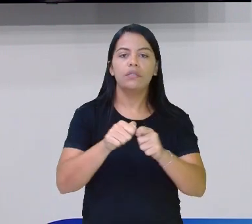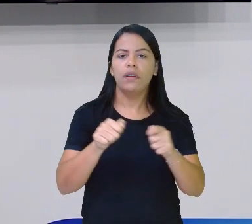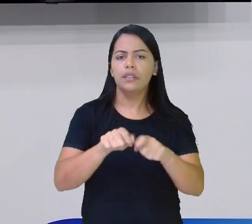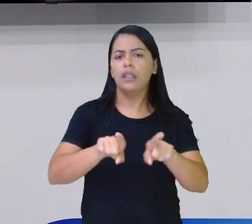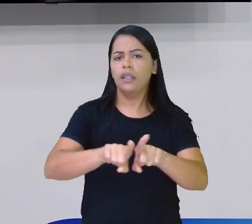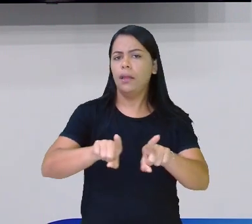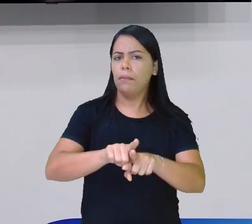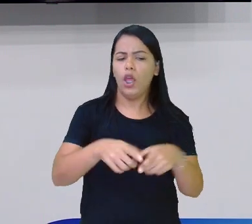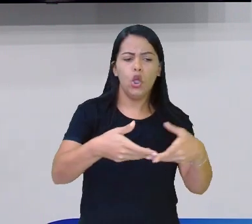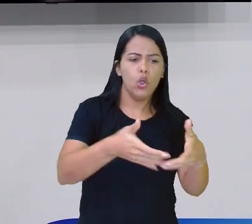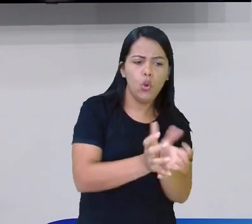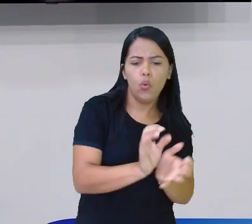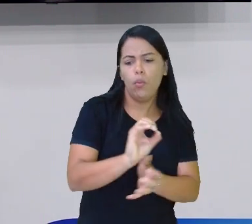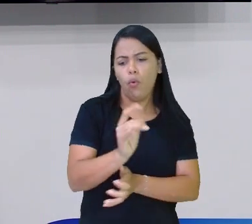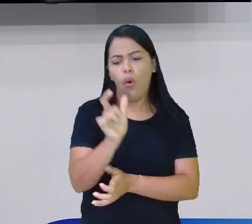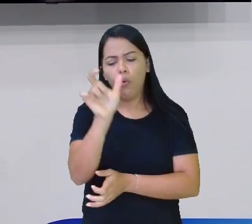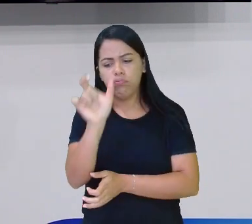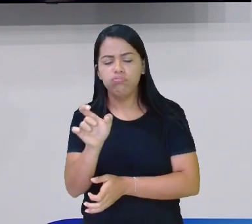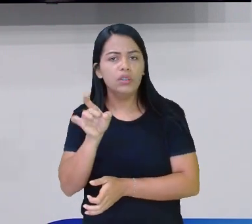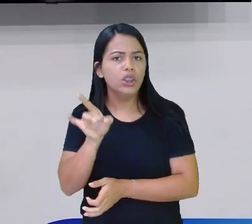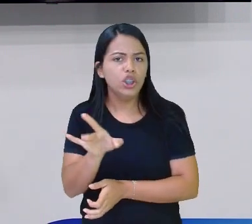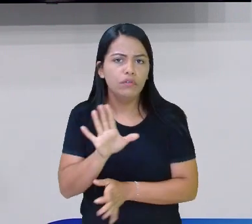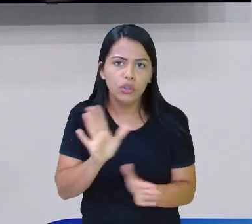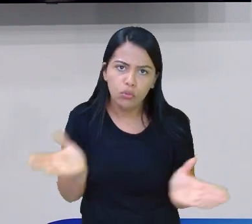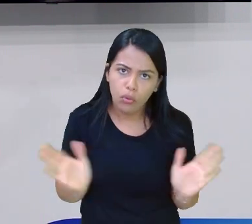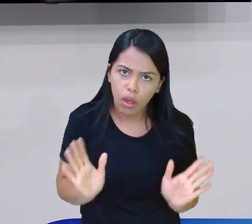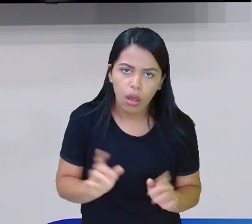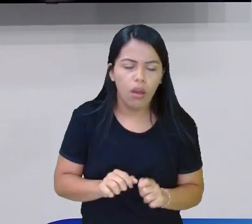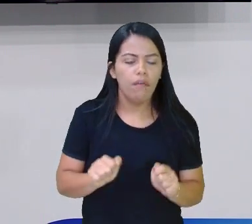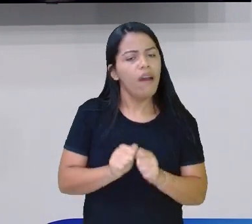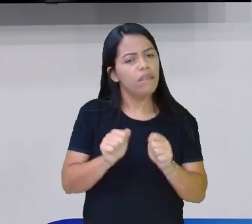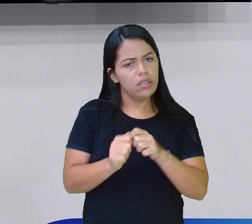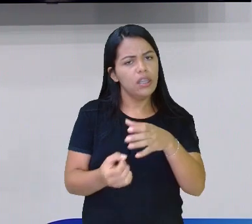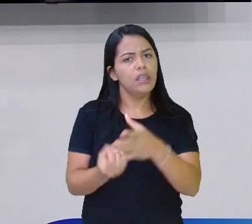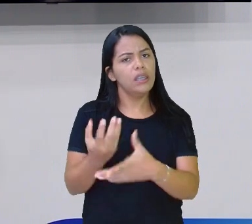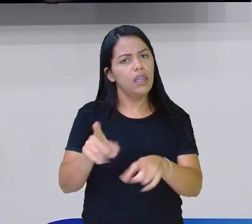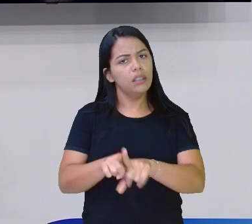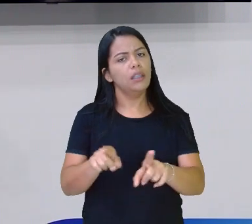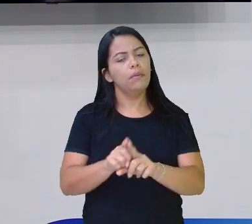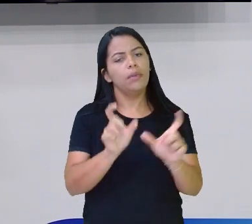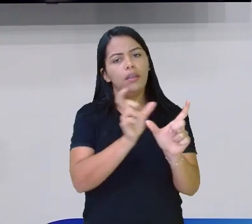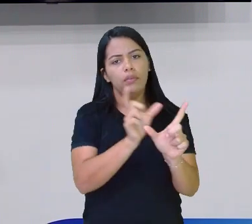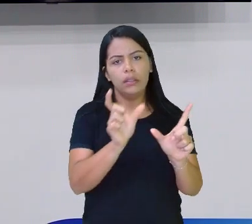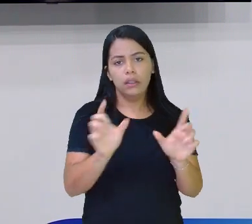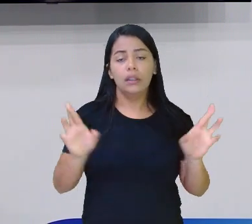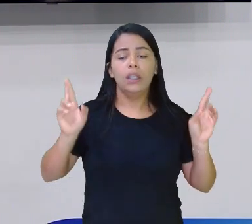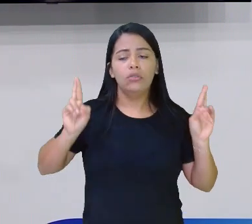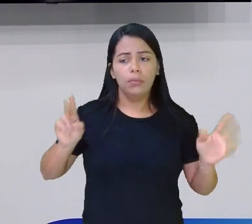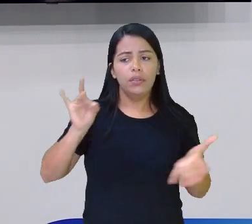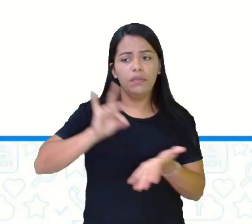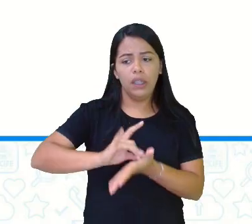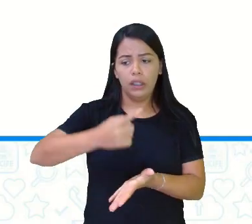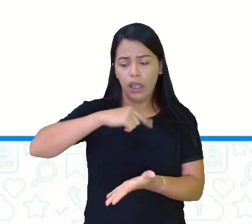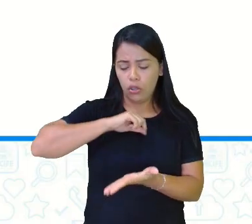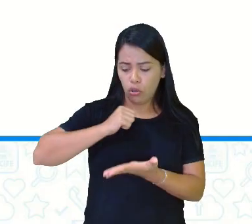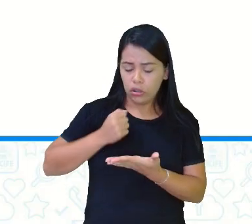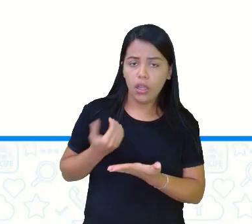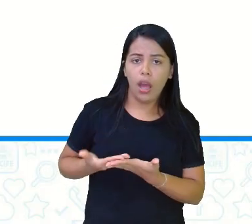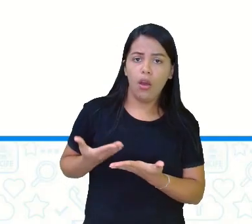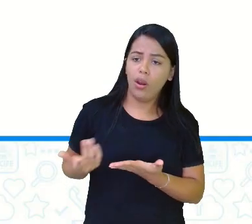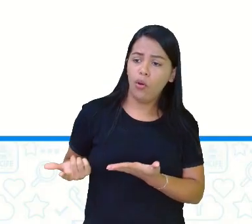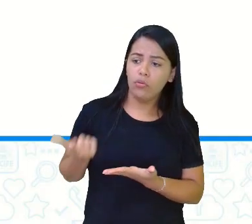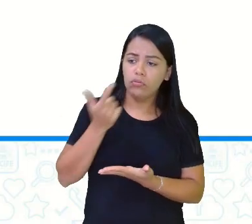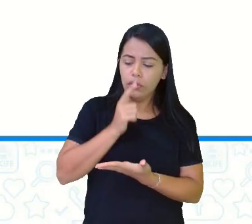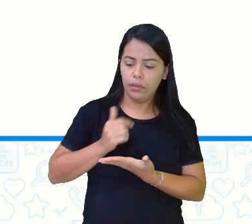ou em equipe, como teu professor achar melhor, uma tirinha, e eu espero de verdade que a nossa aula aqui possa te ajudar.